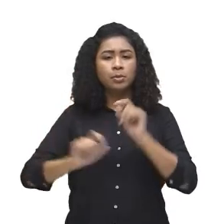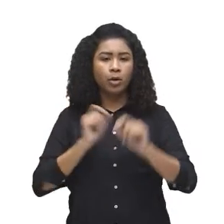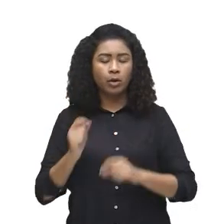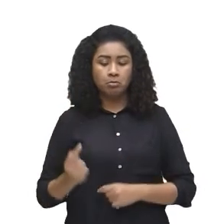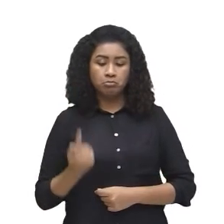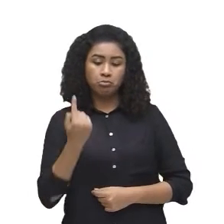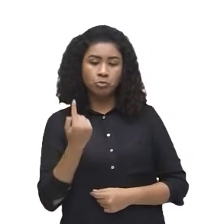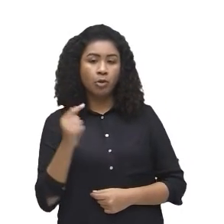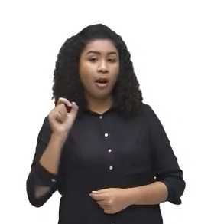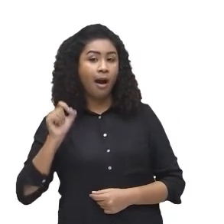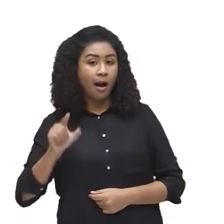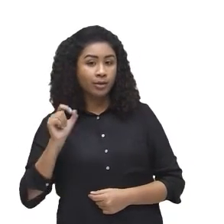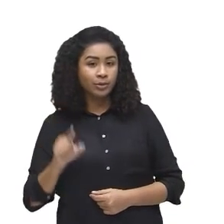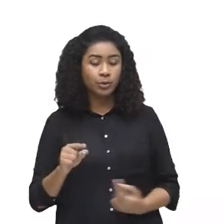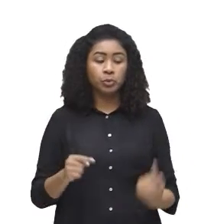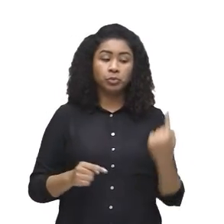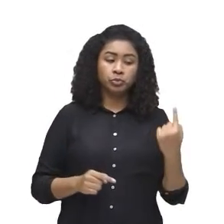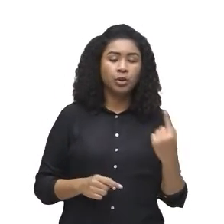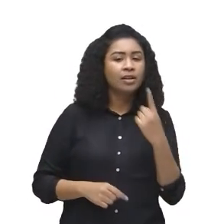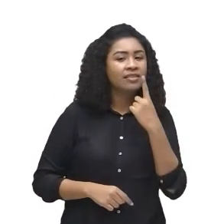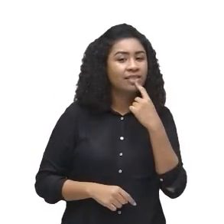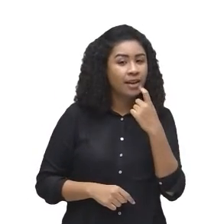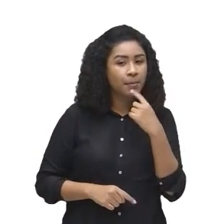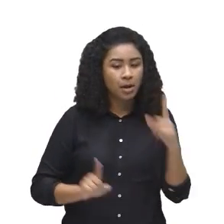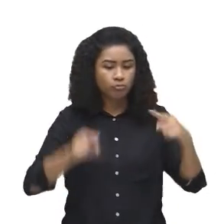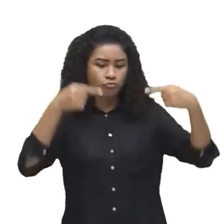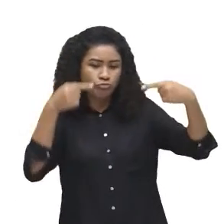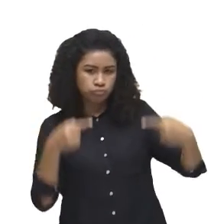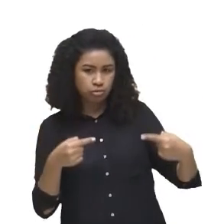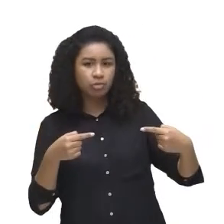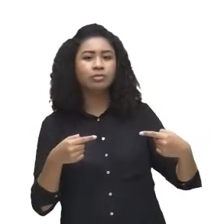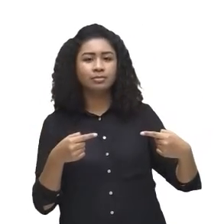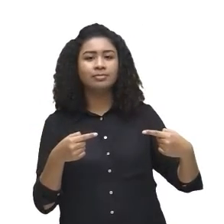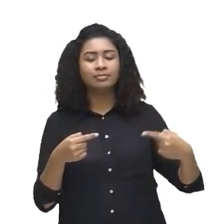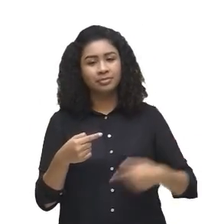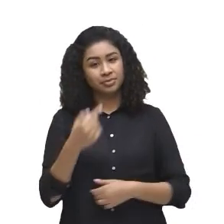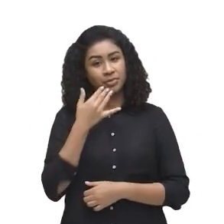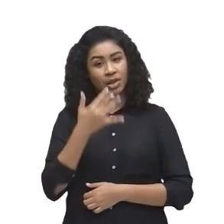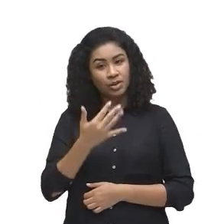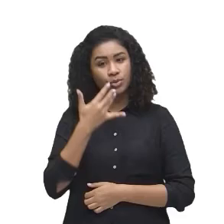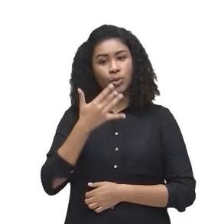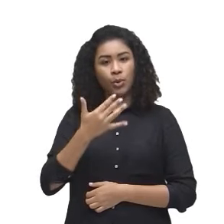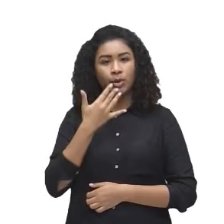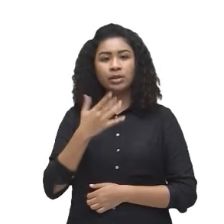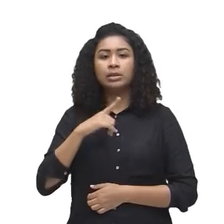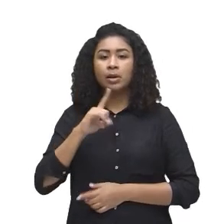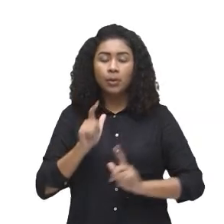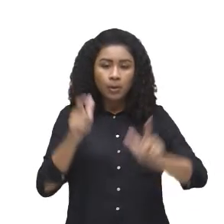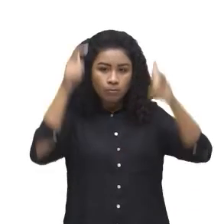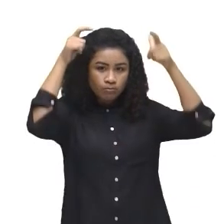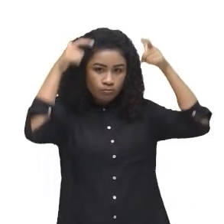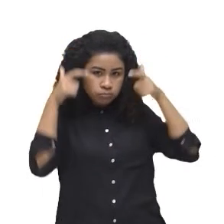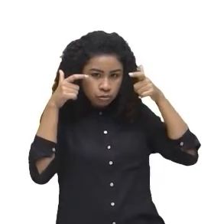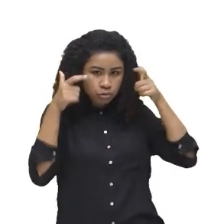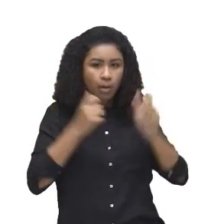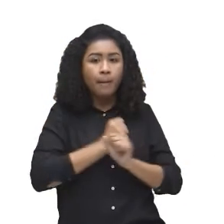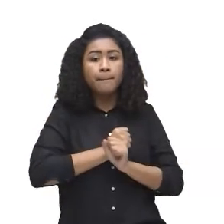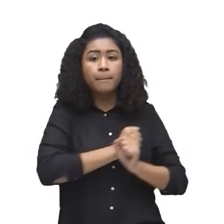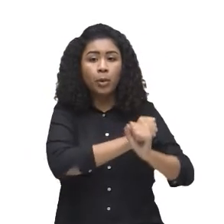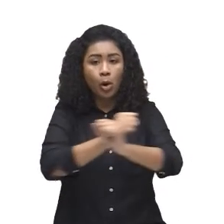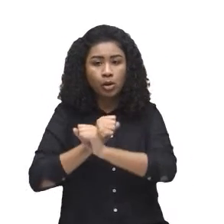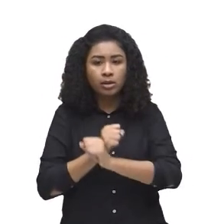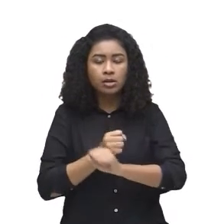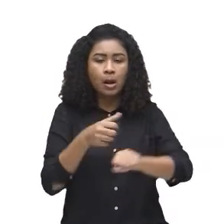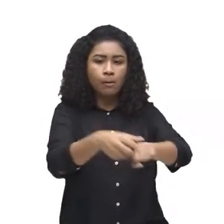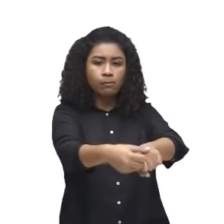e outro com traje vermelho, utilizando também nas mesmas cores uma proteção de cabeça e as